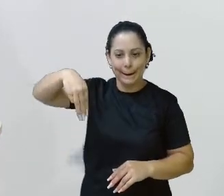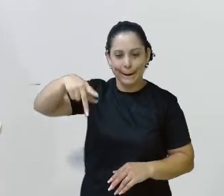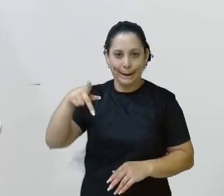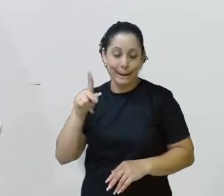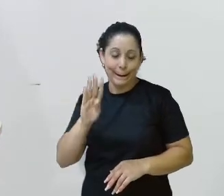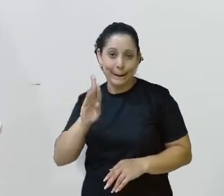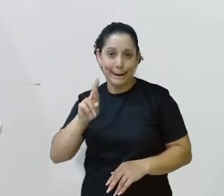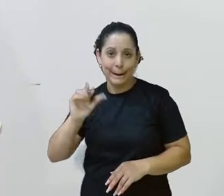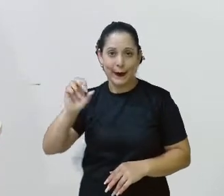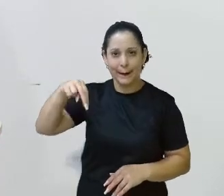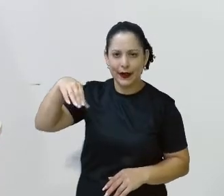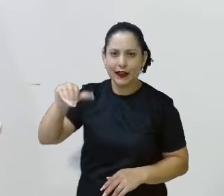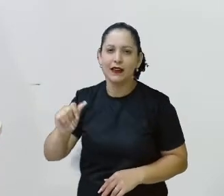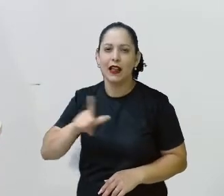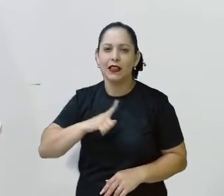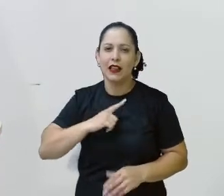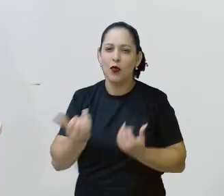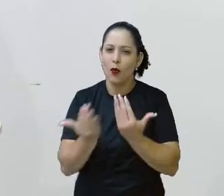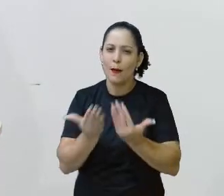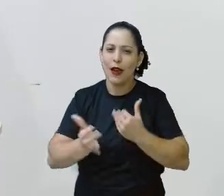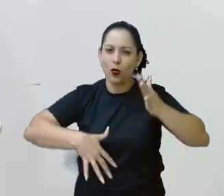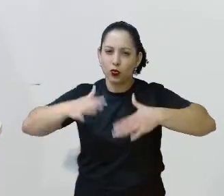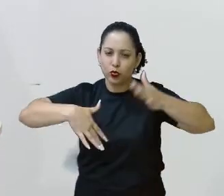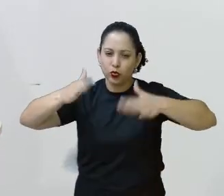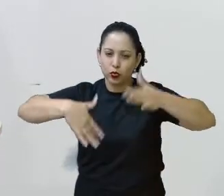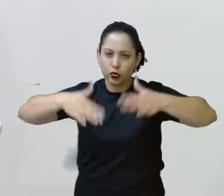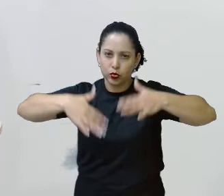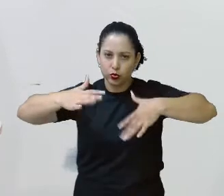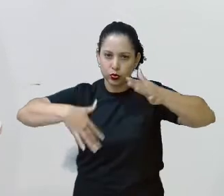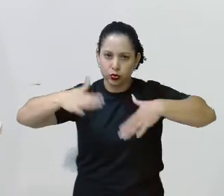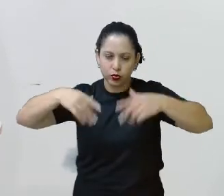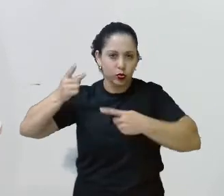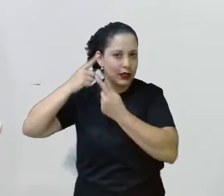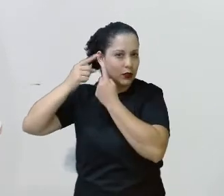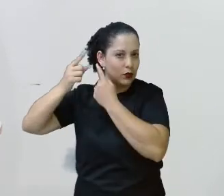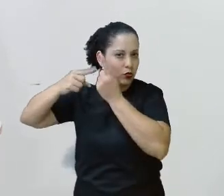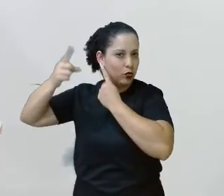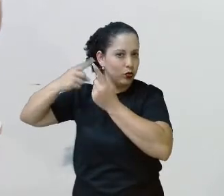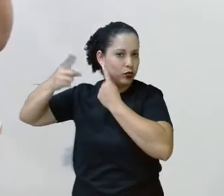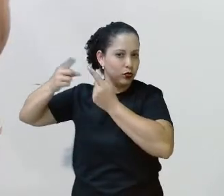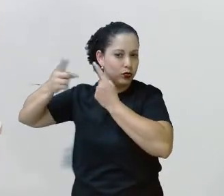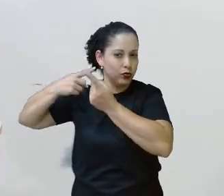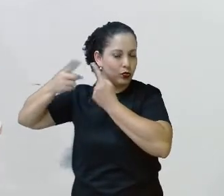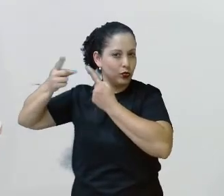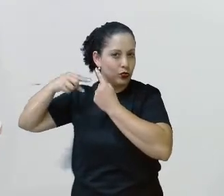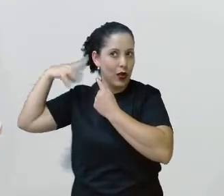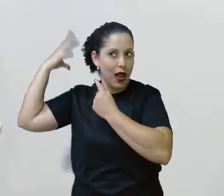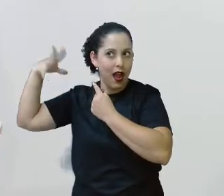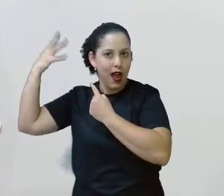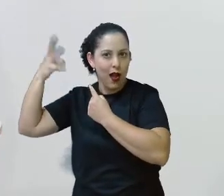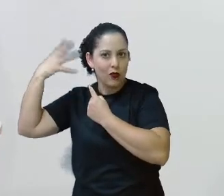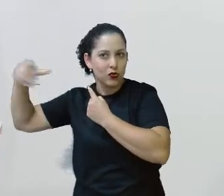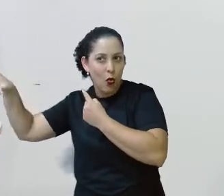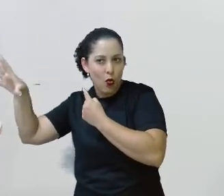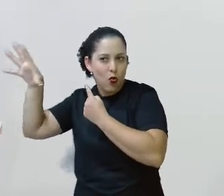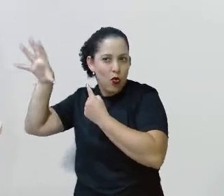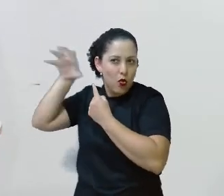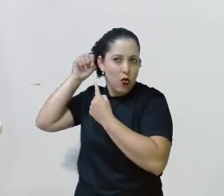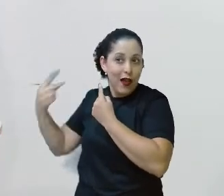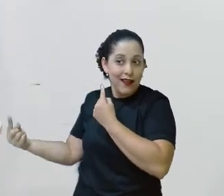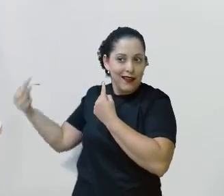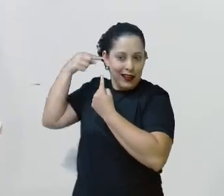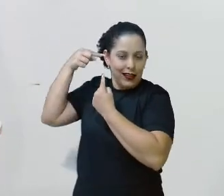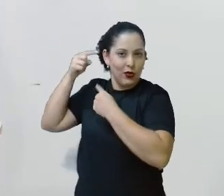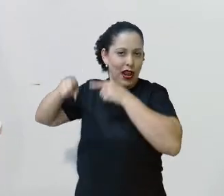onde ocorre aquela vibração aonde a gente está batendo. Então, é ali que acontece. O som chega e faz essa membrana